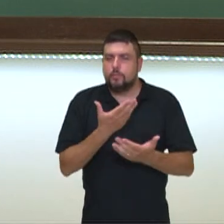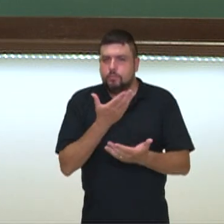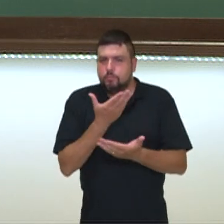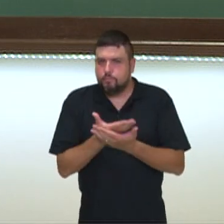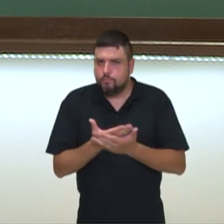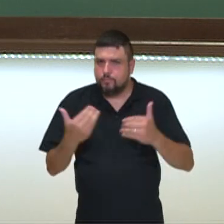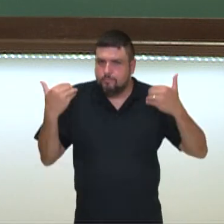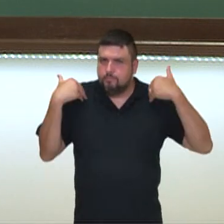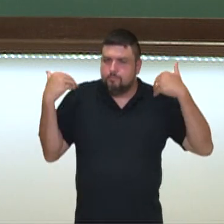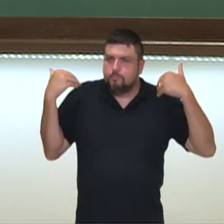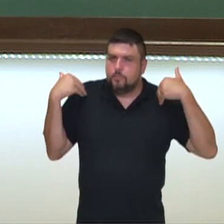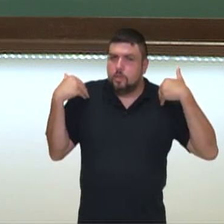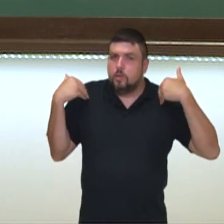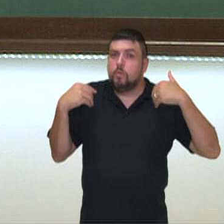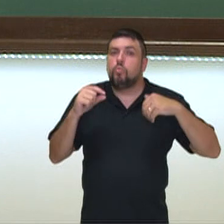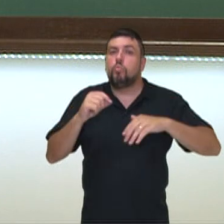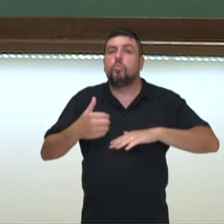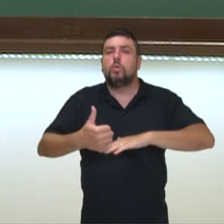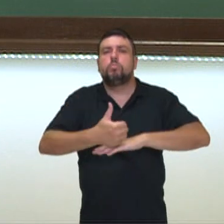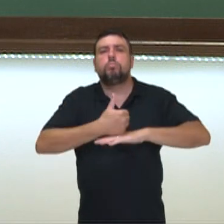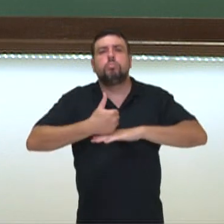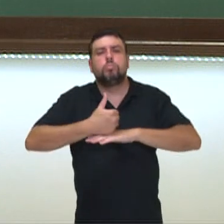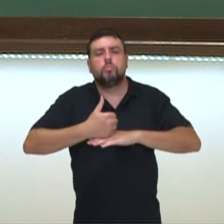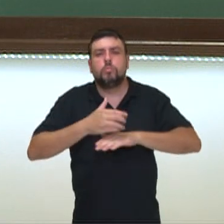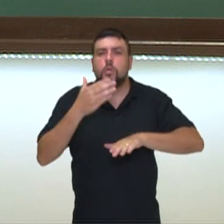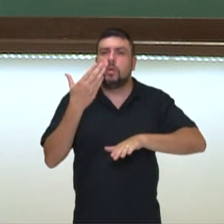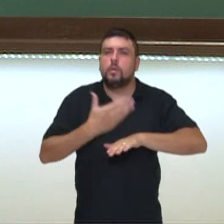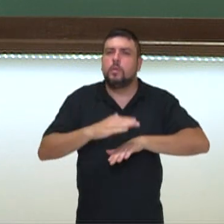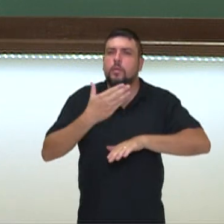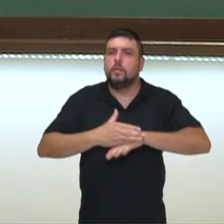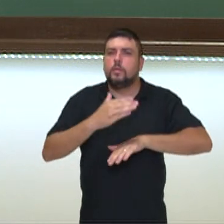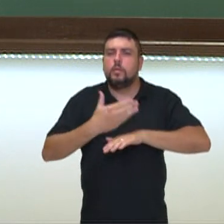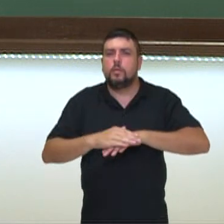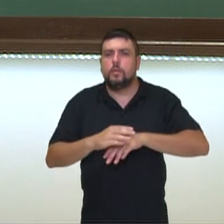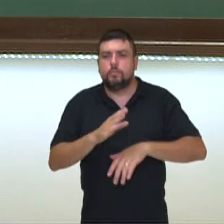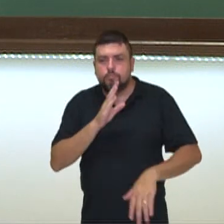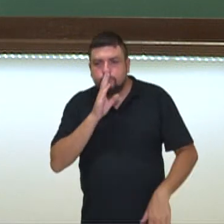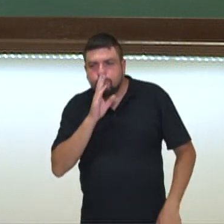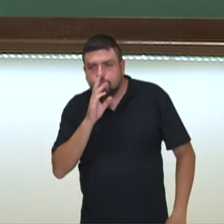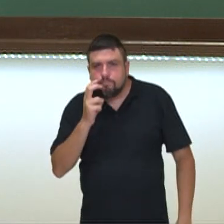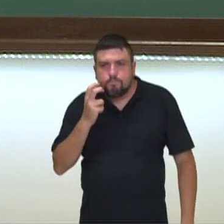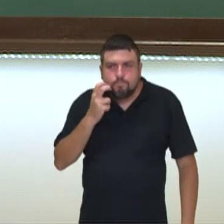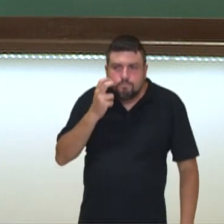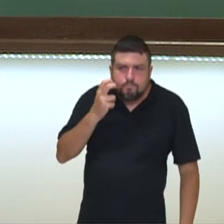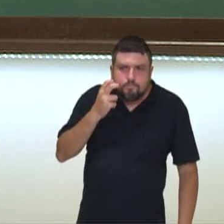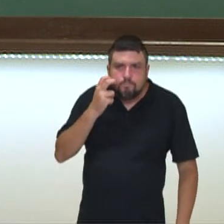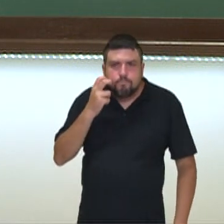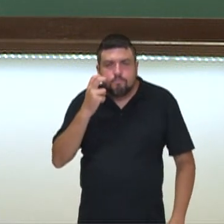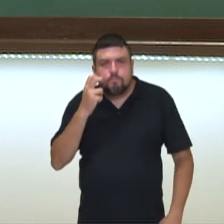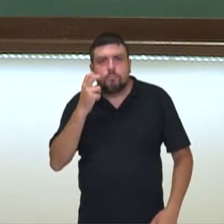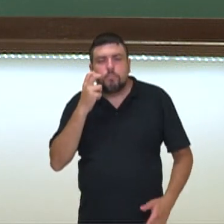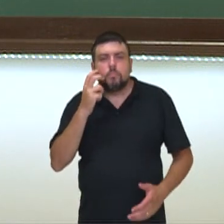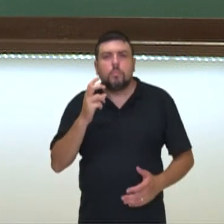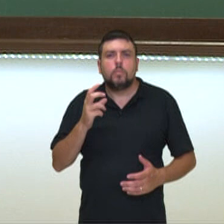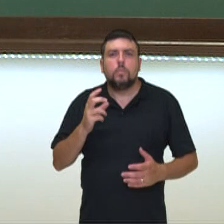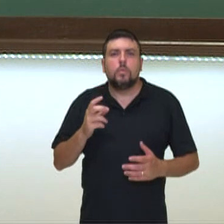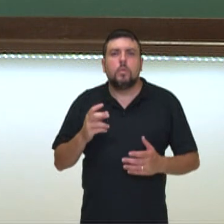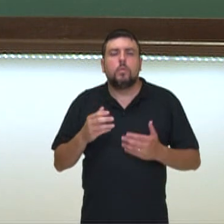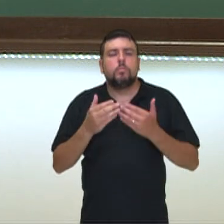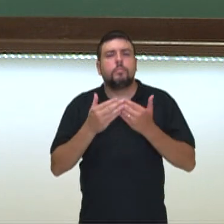essas habilidades, né? De perdermos a timidez, de nos comunicarmos em público,